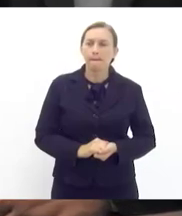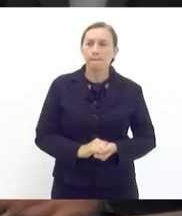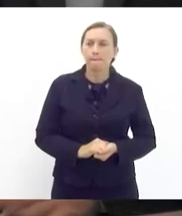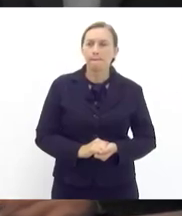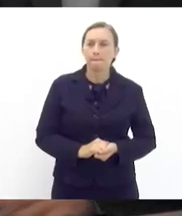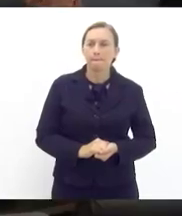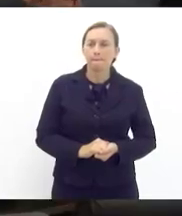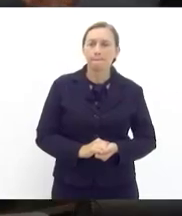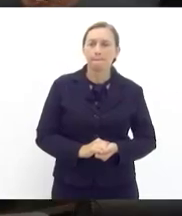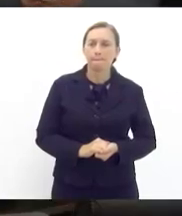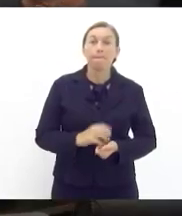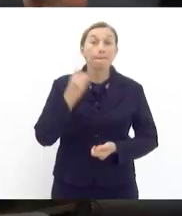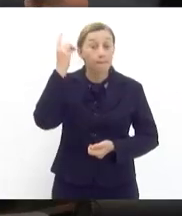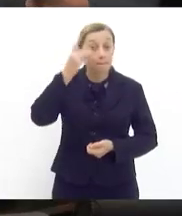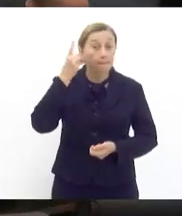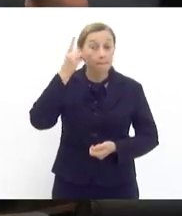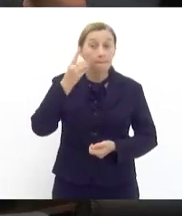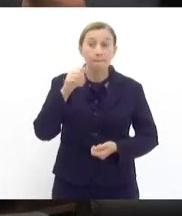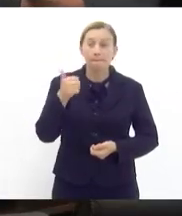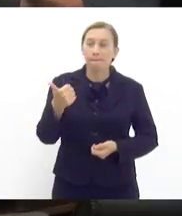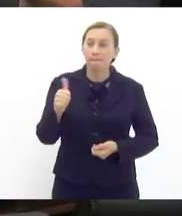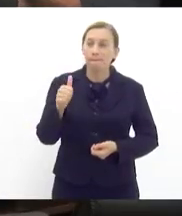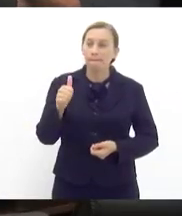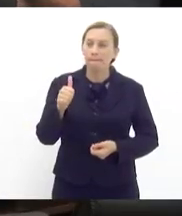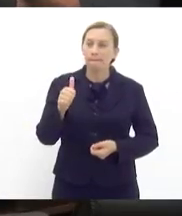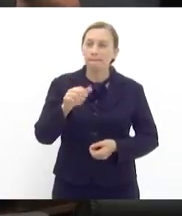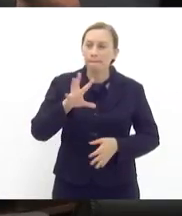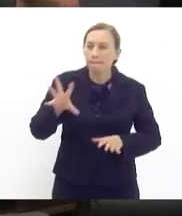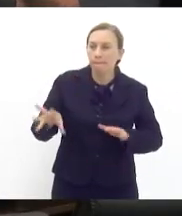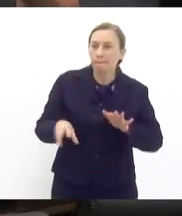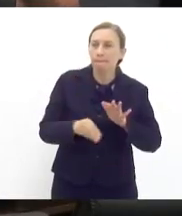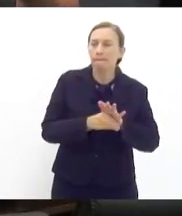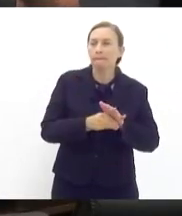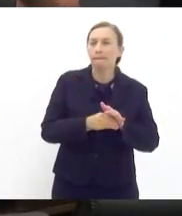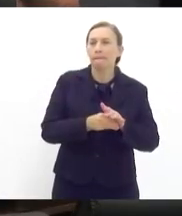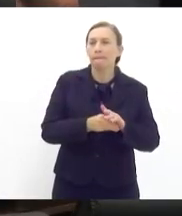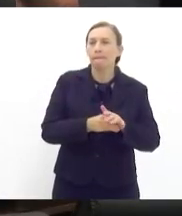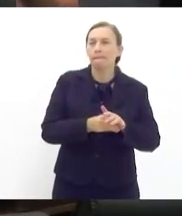deputado recebeu 11 emendas vai sair de pauta e vamos analisar